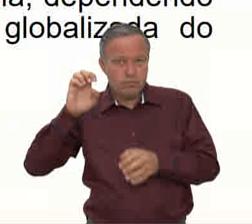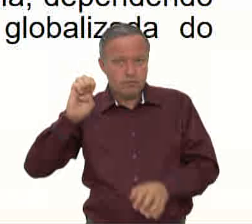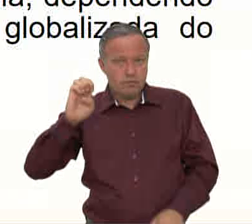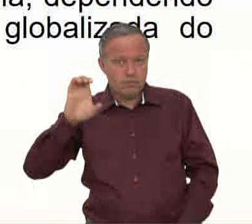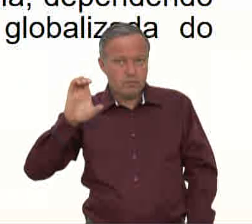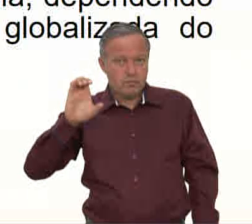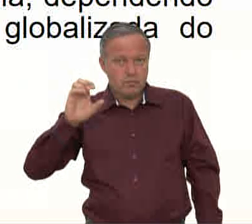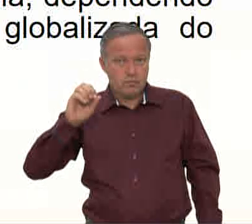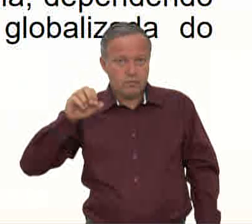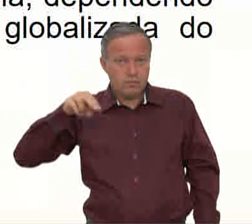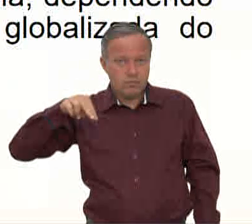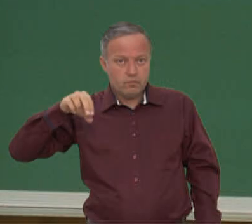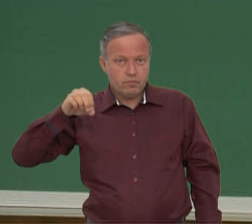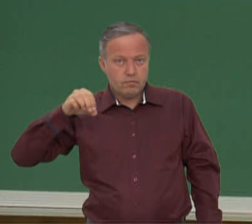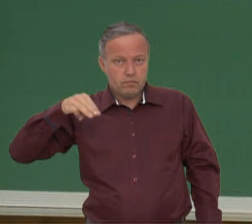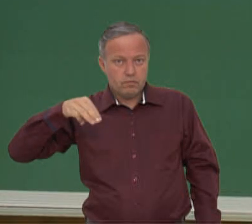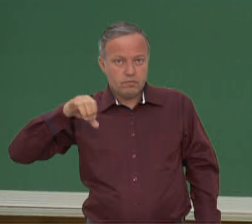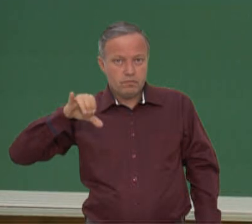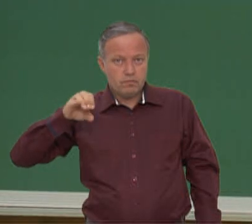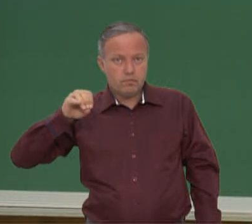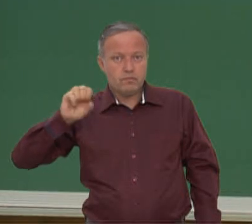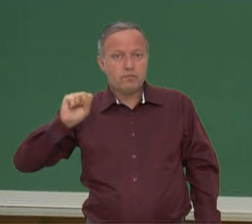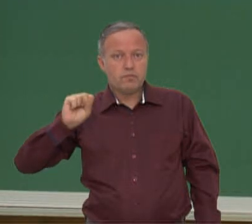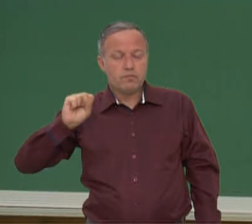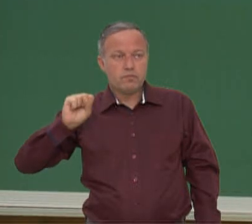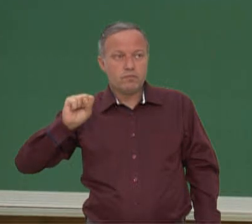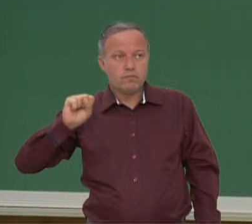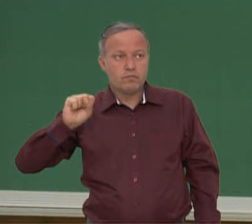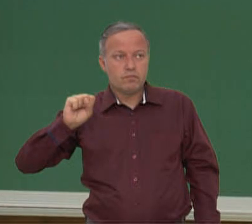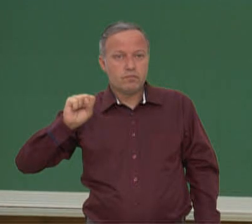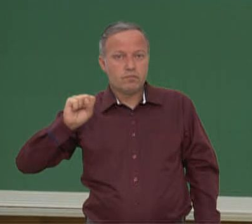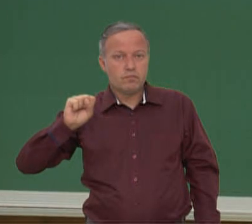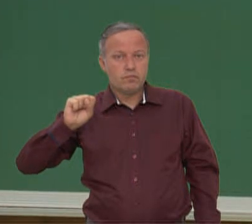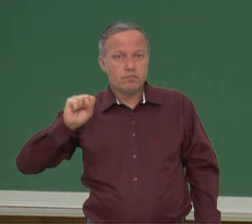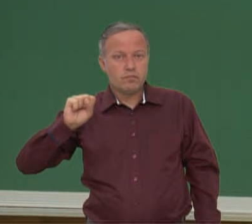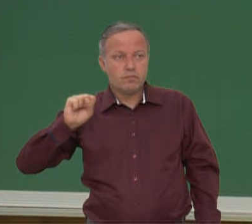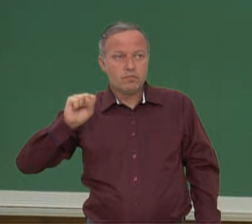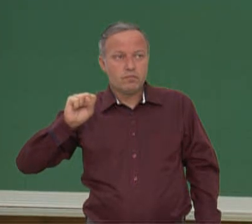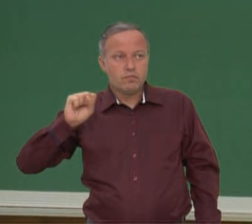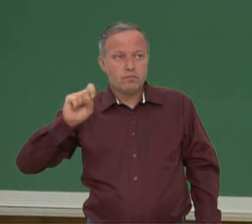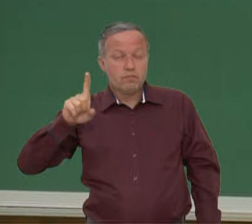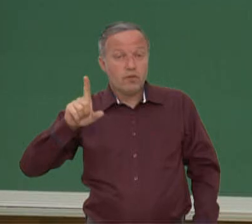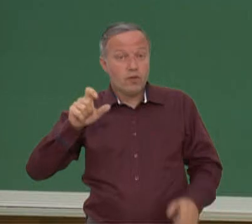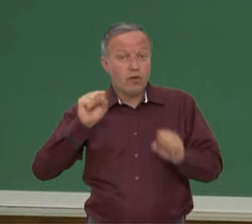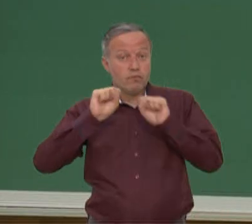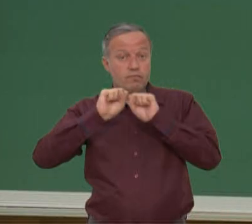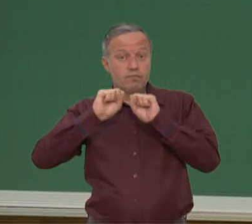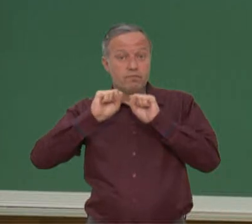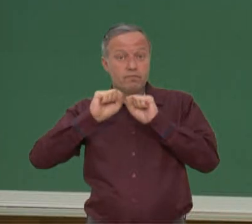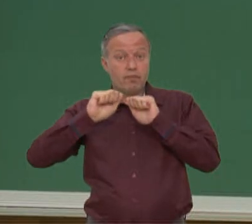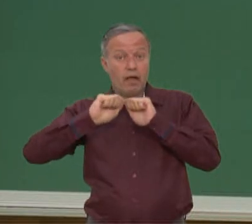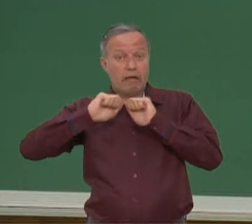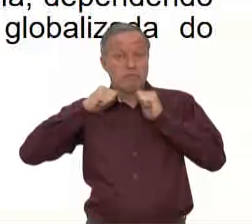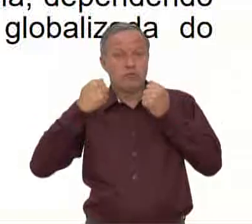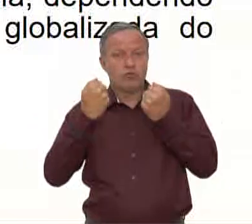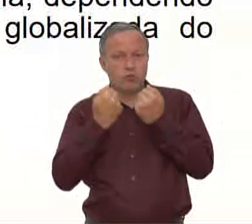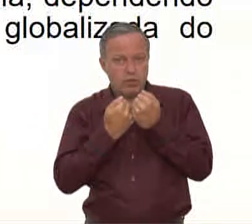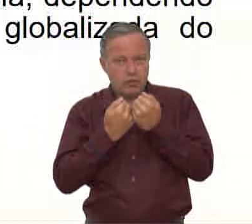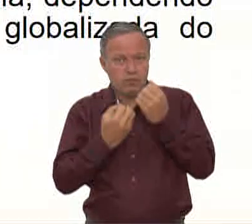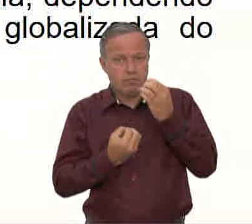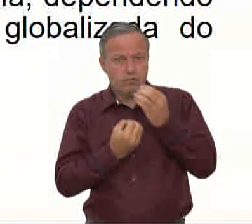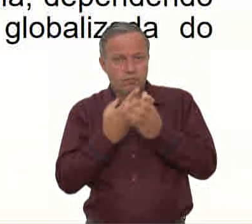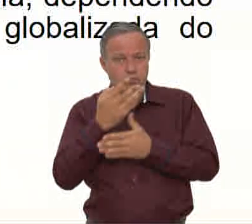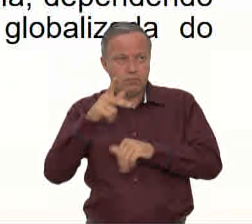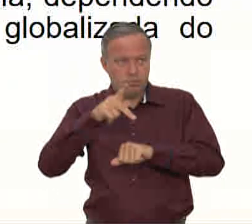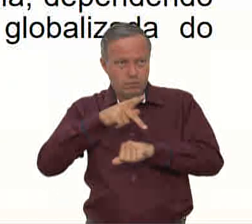desses blocos econômicos. Então, o que é um bloco econômico? São associações criadas entre os países com a finalidade